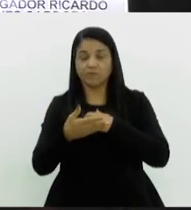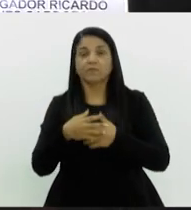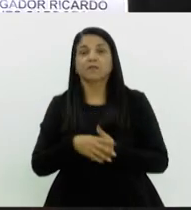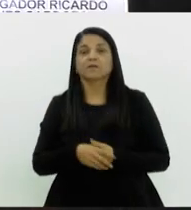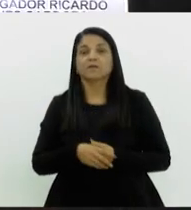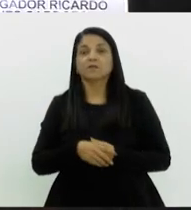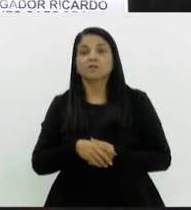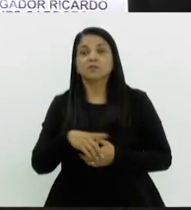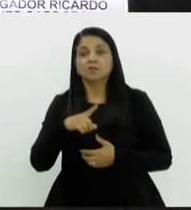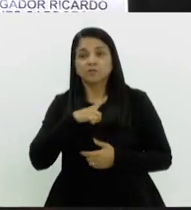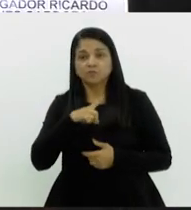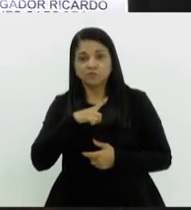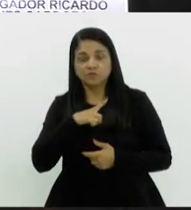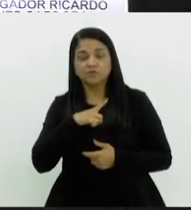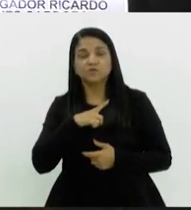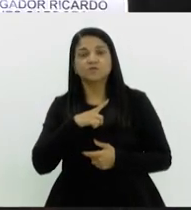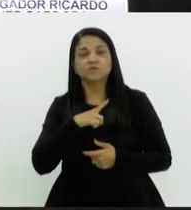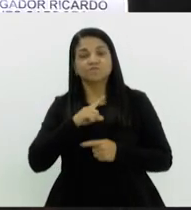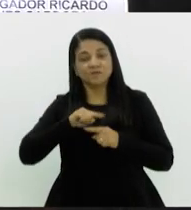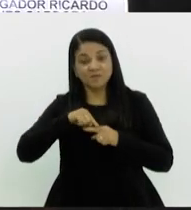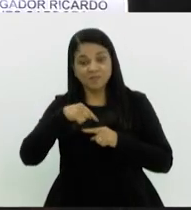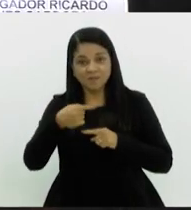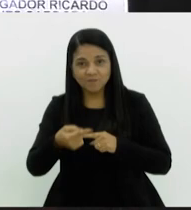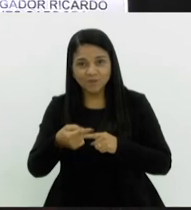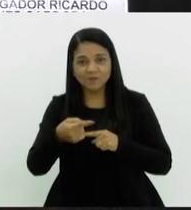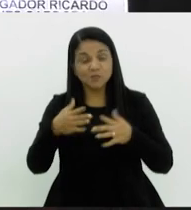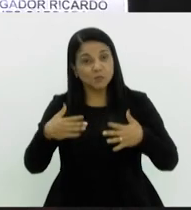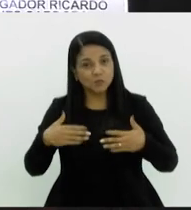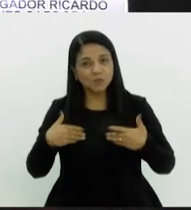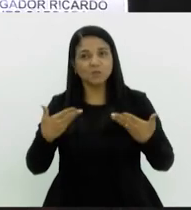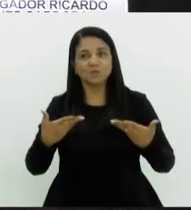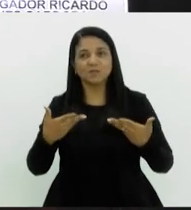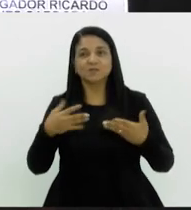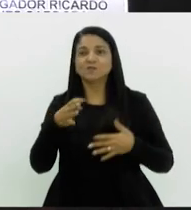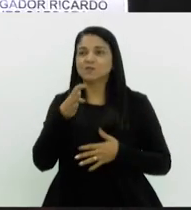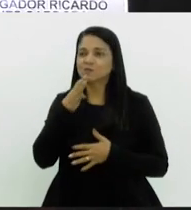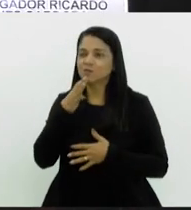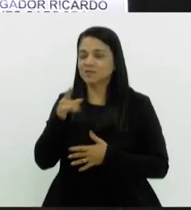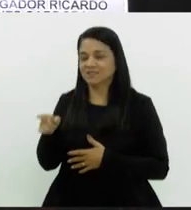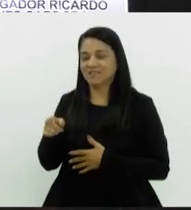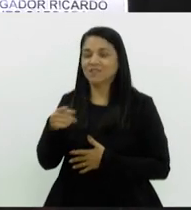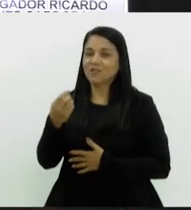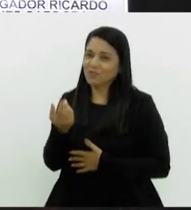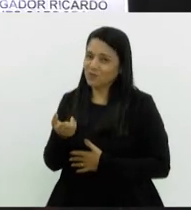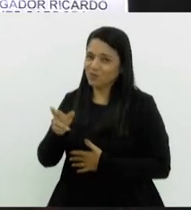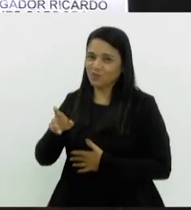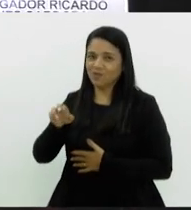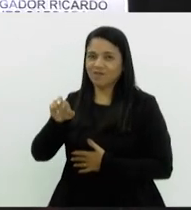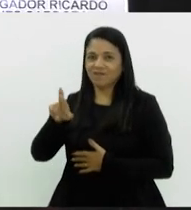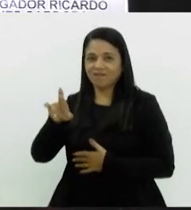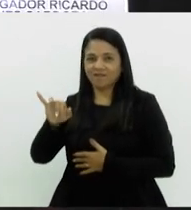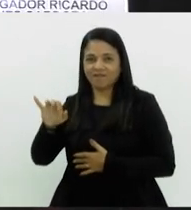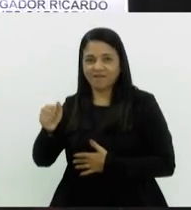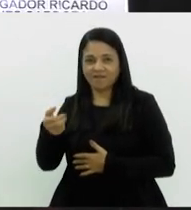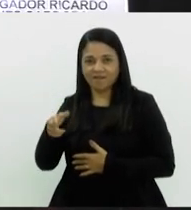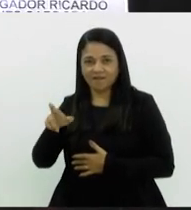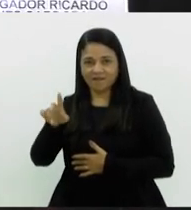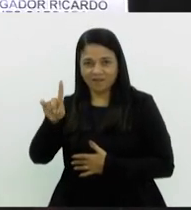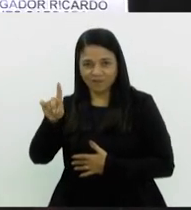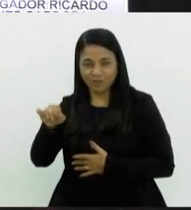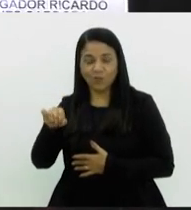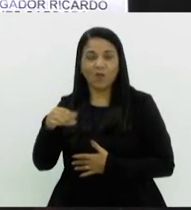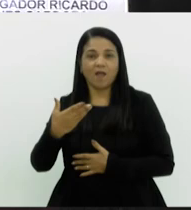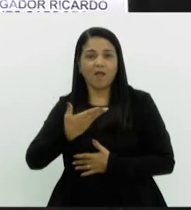tive, posteriormente a isso, a grata surpresa também de conhecer o doutor Ricardo. Doutor Ricardo, um querido